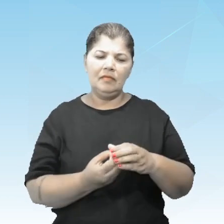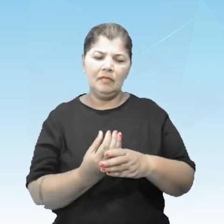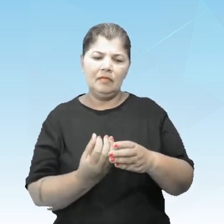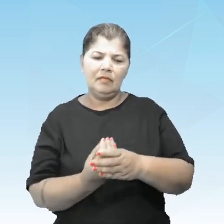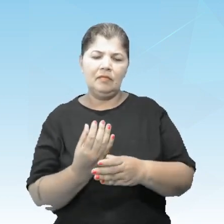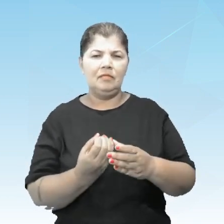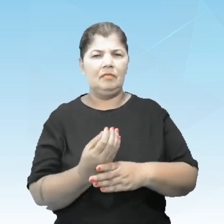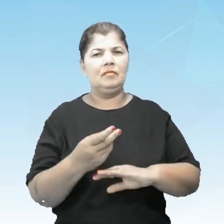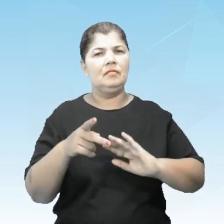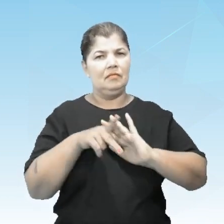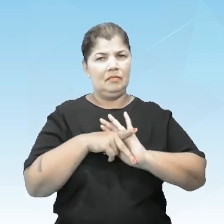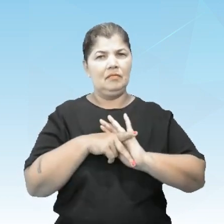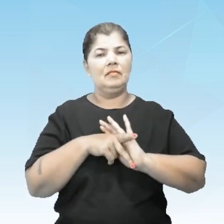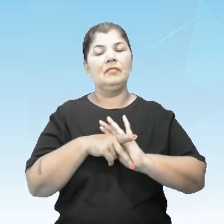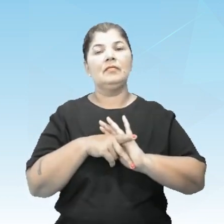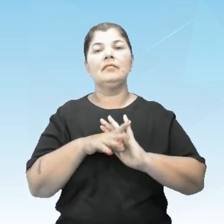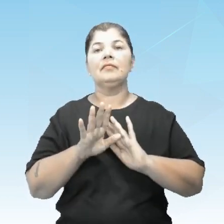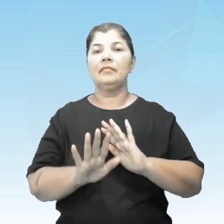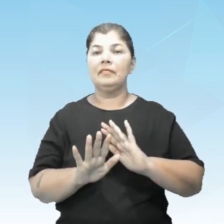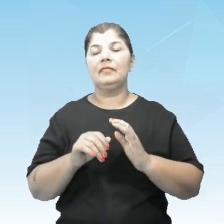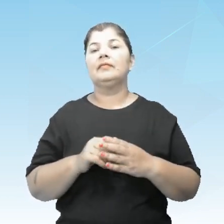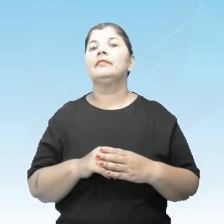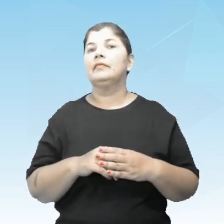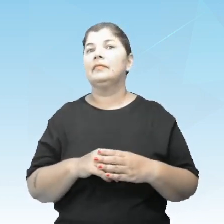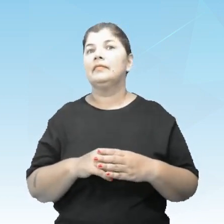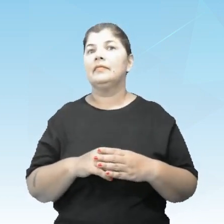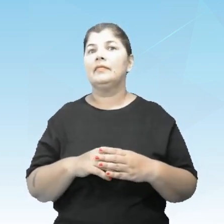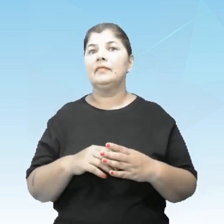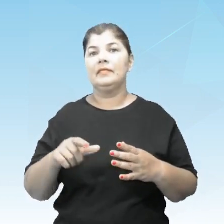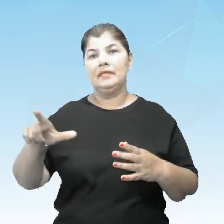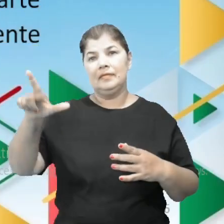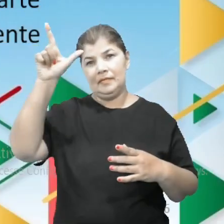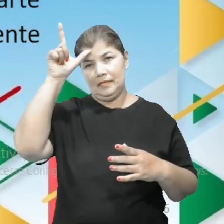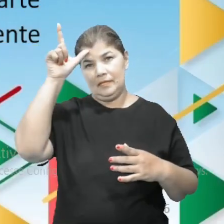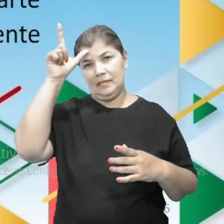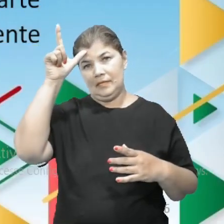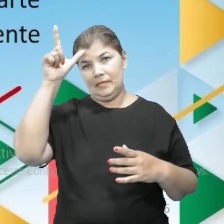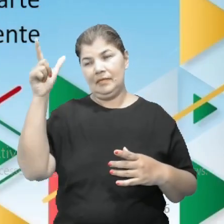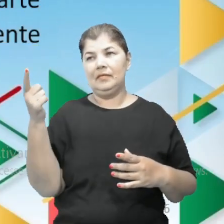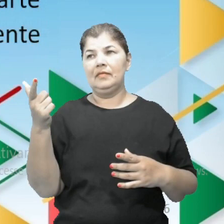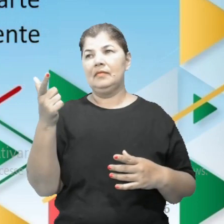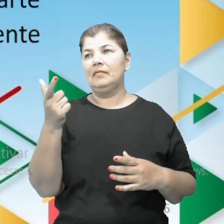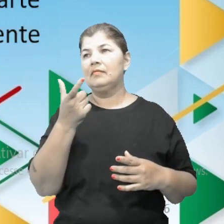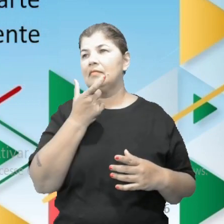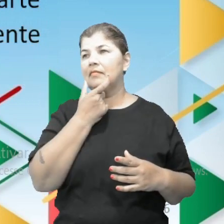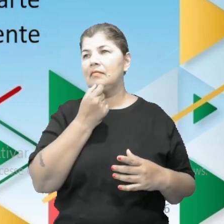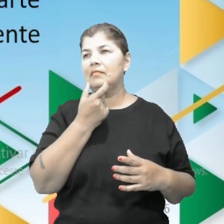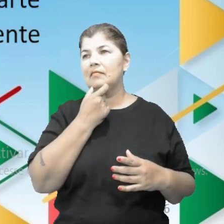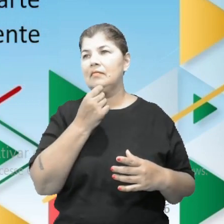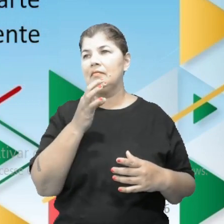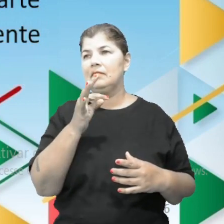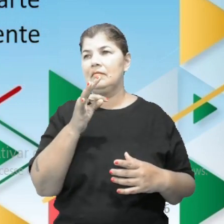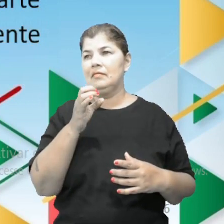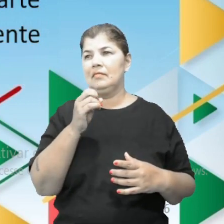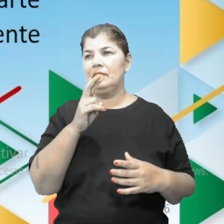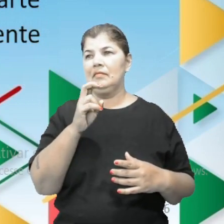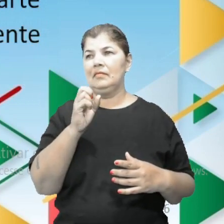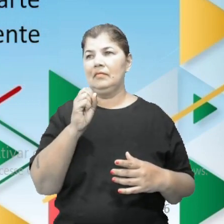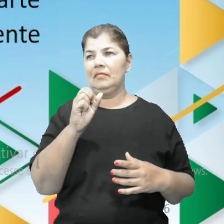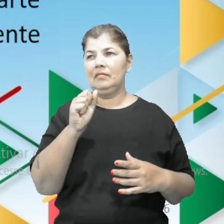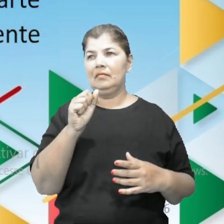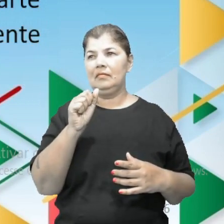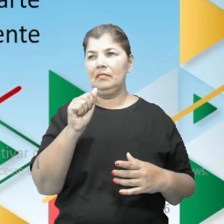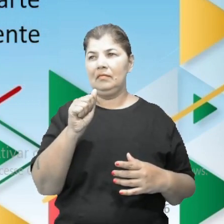Sim, mas liderado por Toussaint Louverture, o levante ganhou